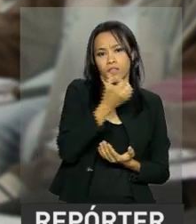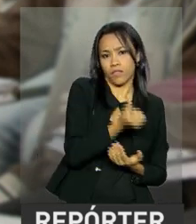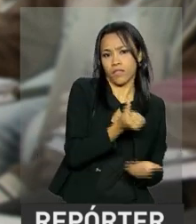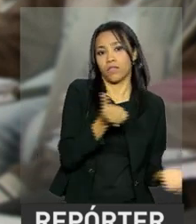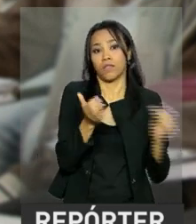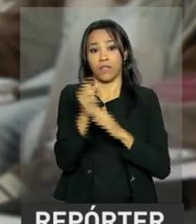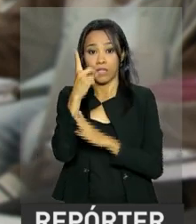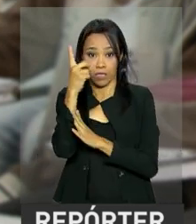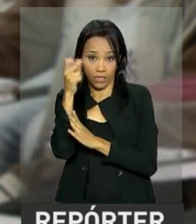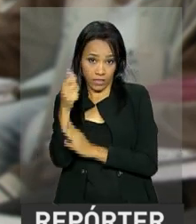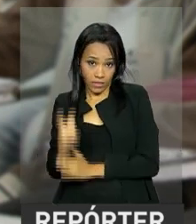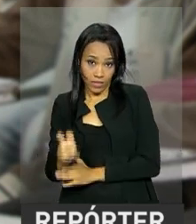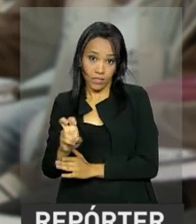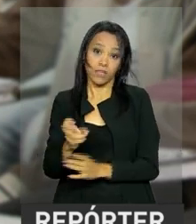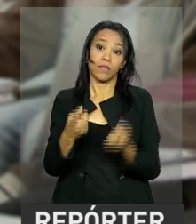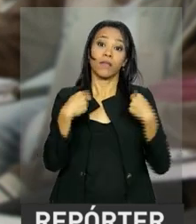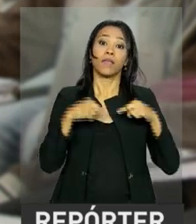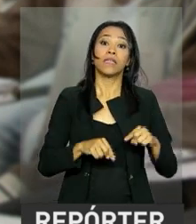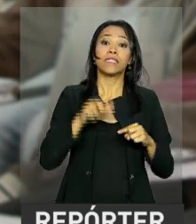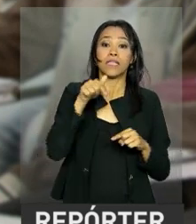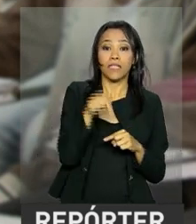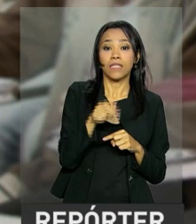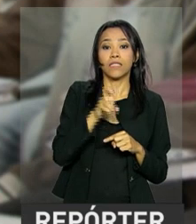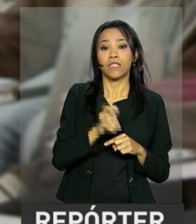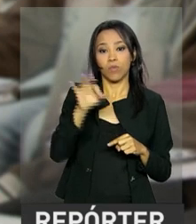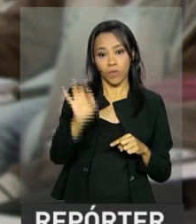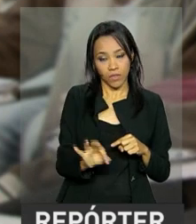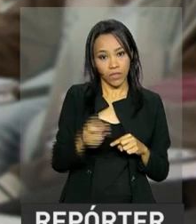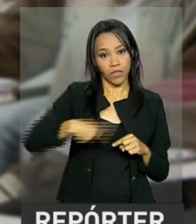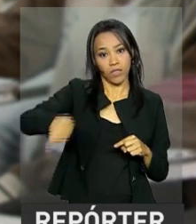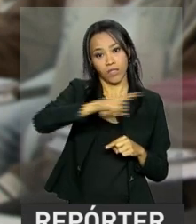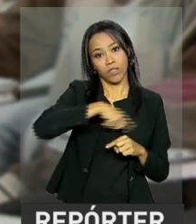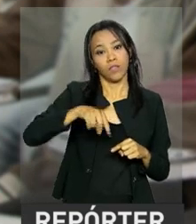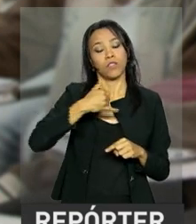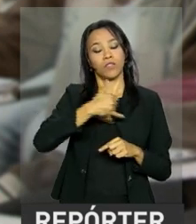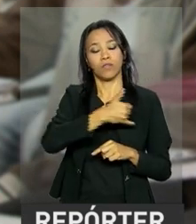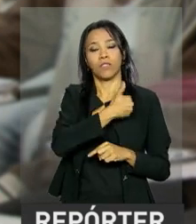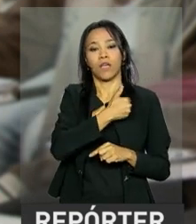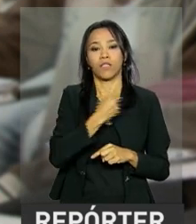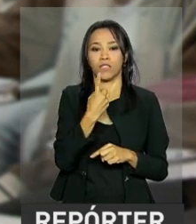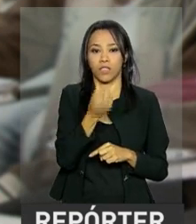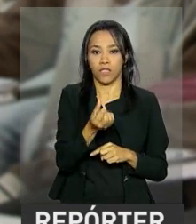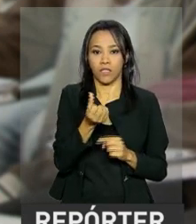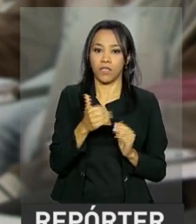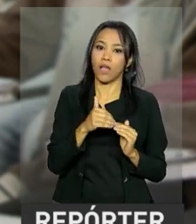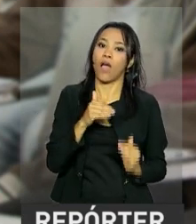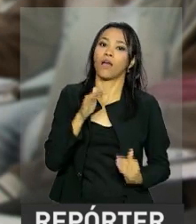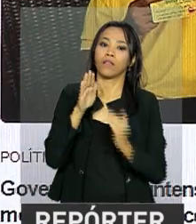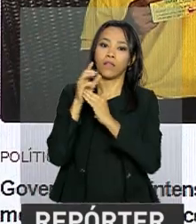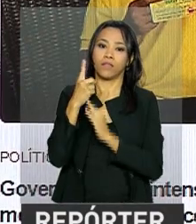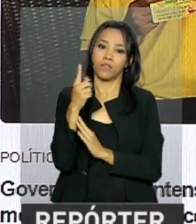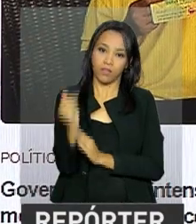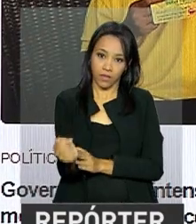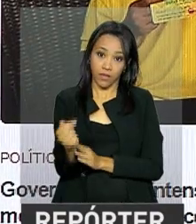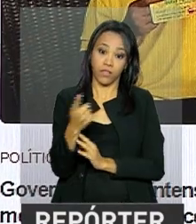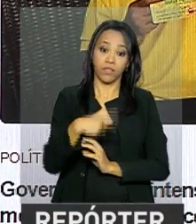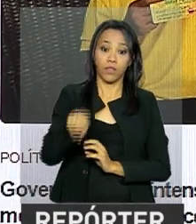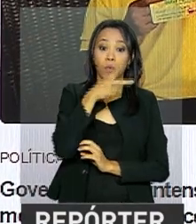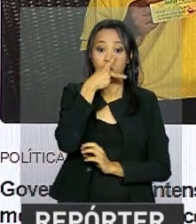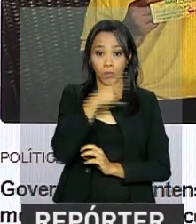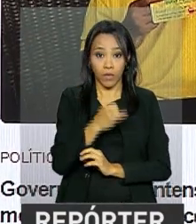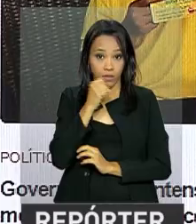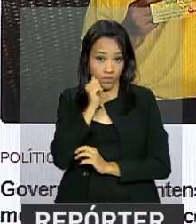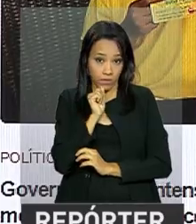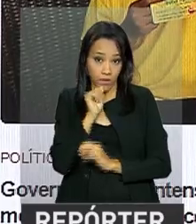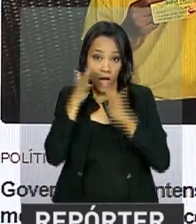15 anos e de 75% para estudantes de 16 a 17 anos os pais devem estar